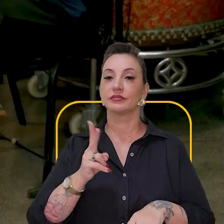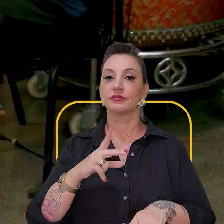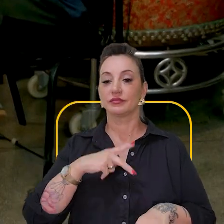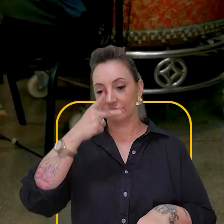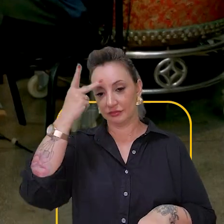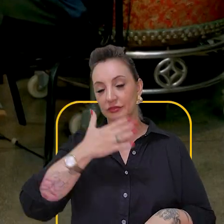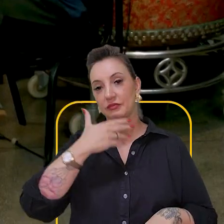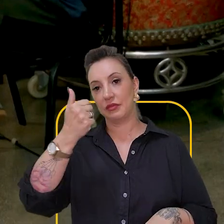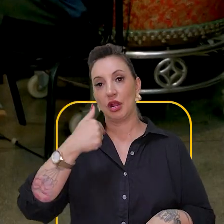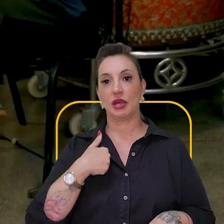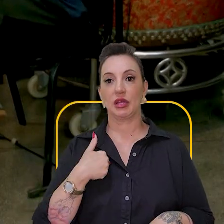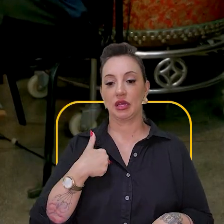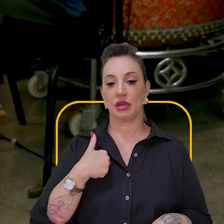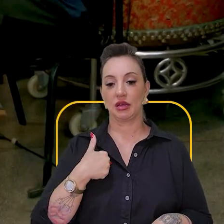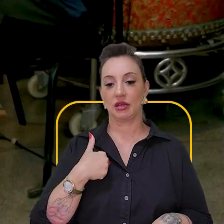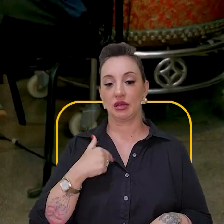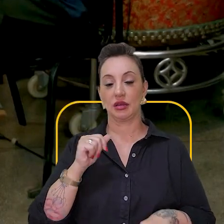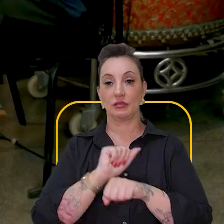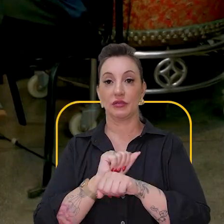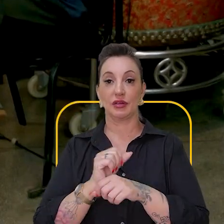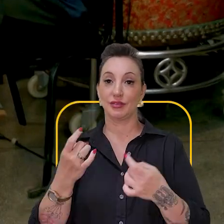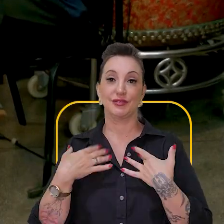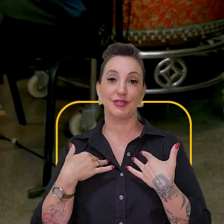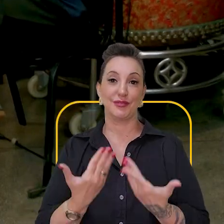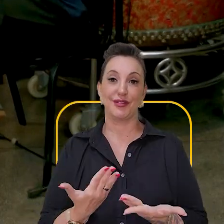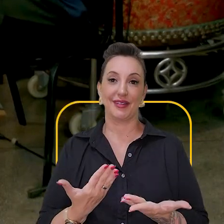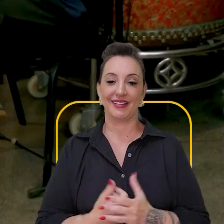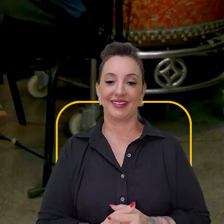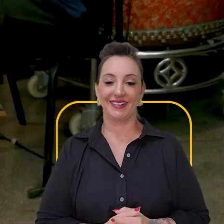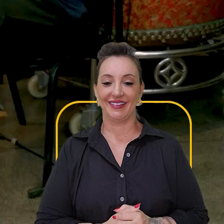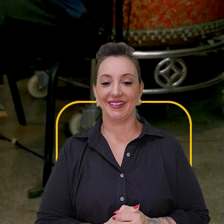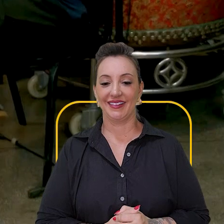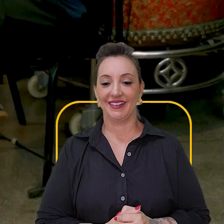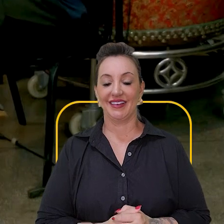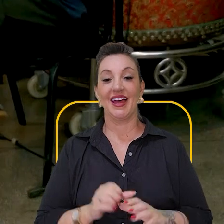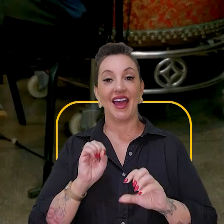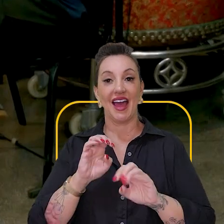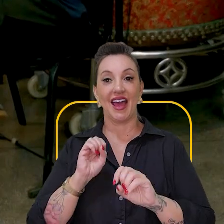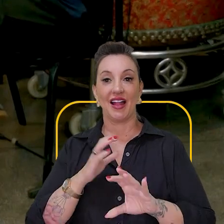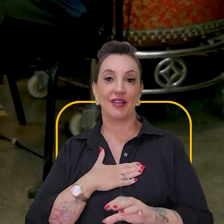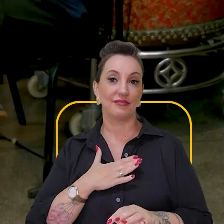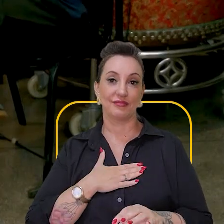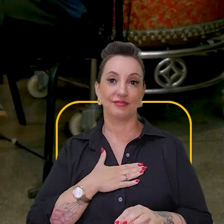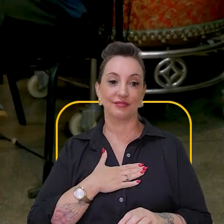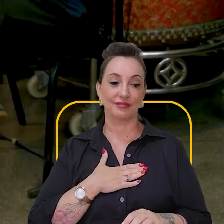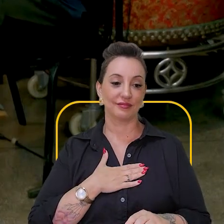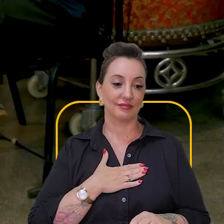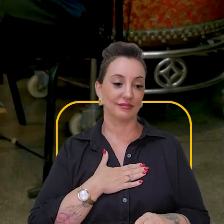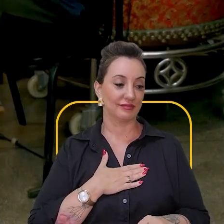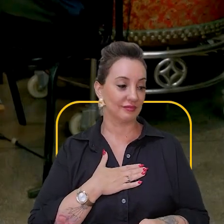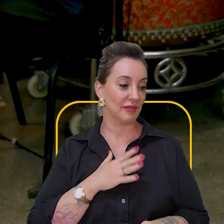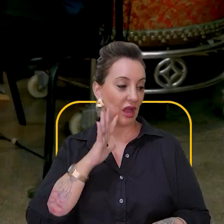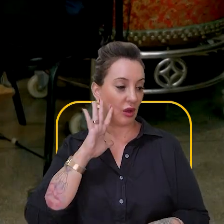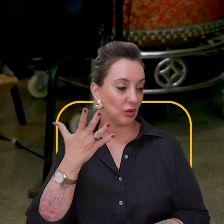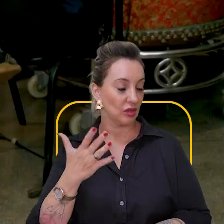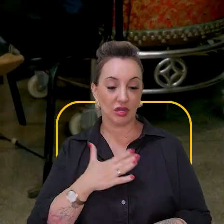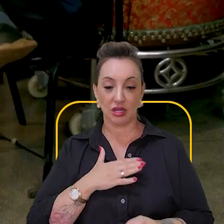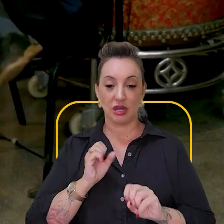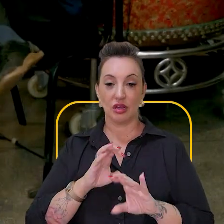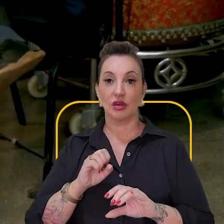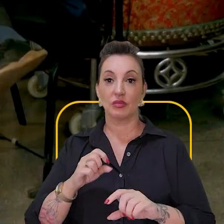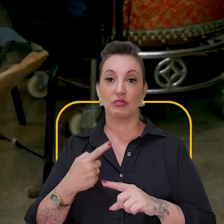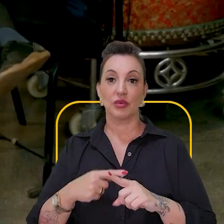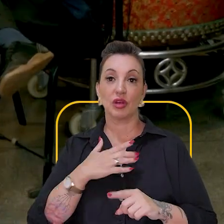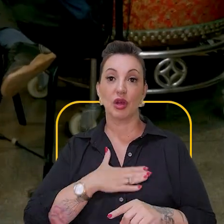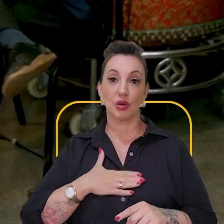sempre teve gente muito melhor que eu só que eles pararam sobrou eu então o da aula para mim foi meio que uma consequência eu dou